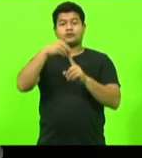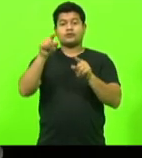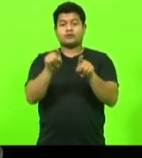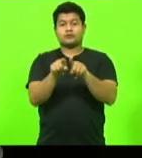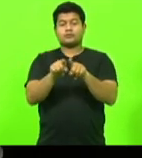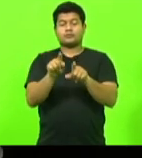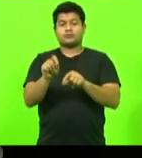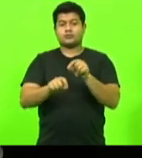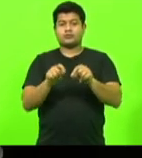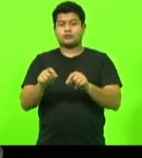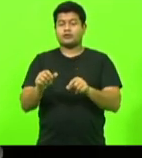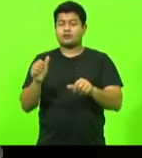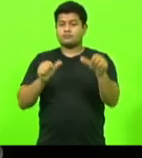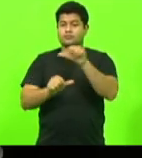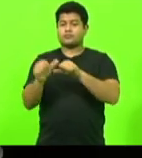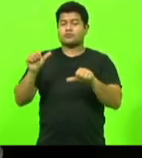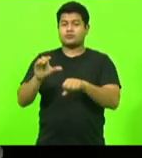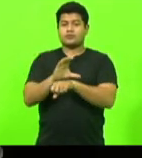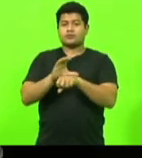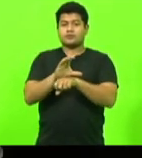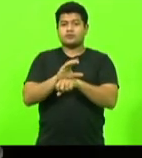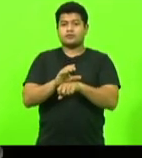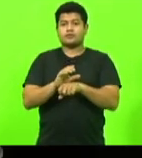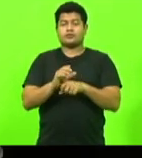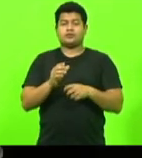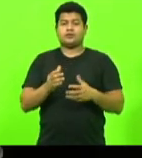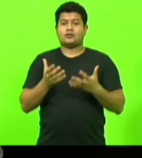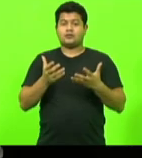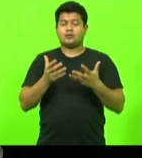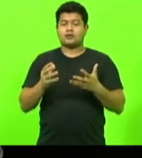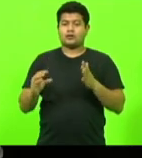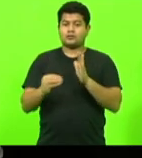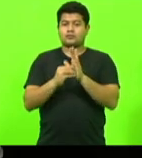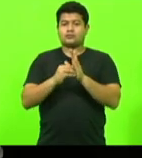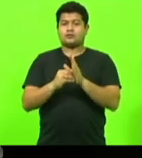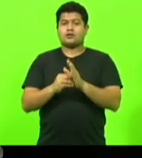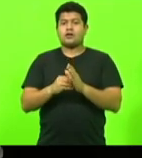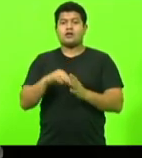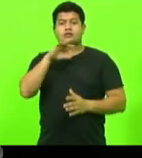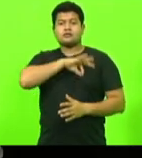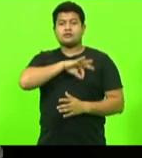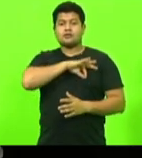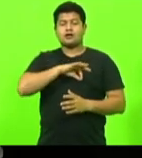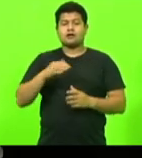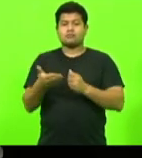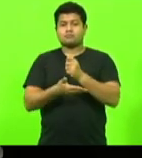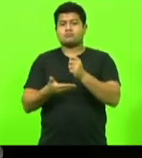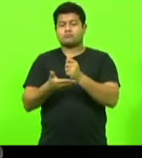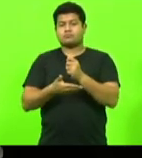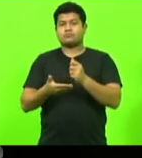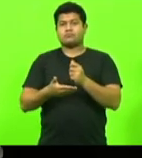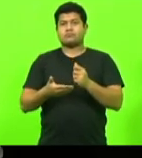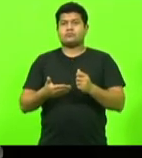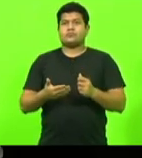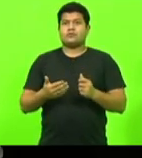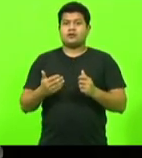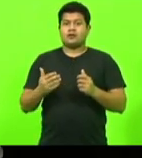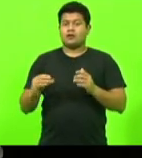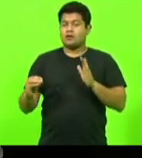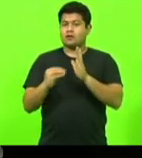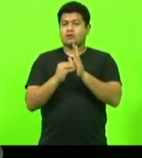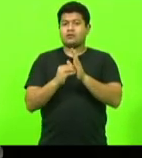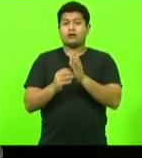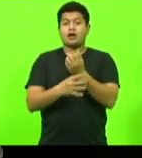Constituição que visa estabelecer remuneração mínima para a carreira do magistério cujos patamares fixados garantem aos